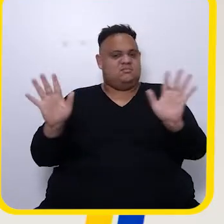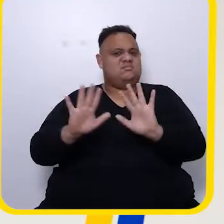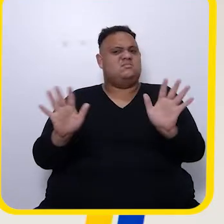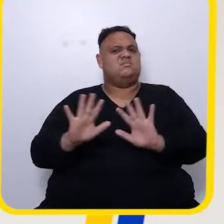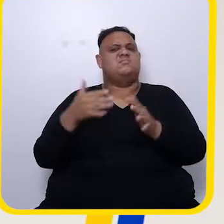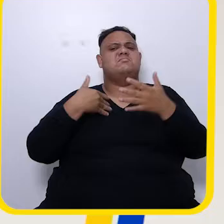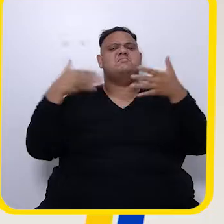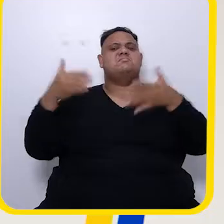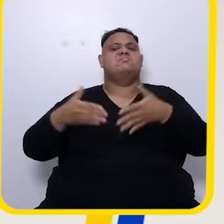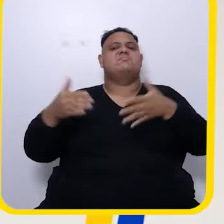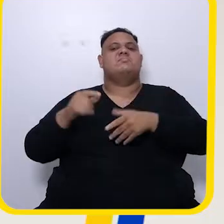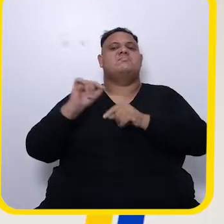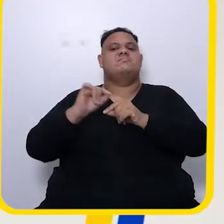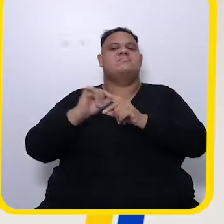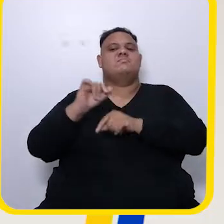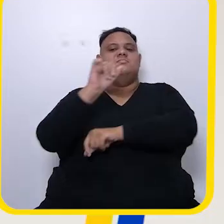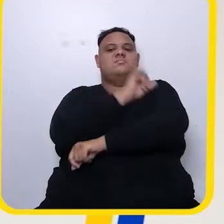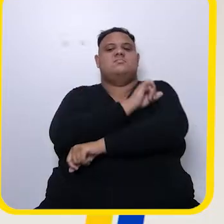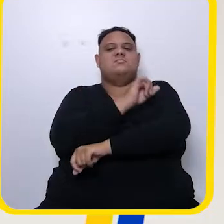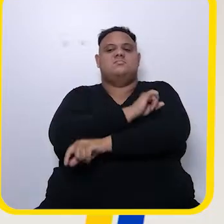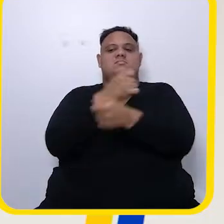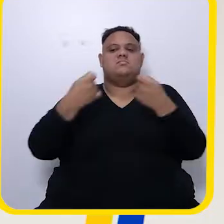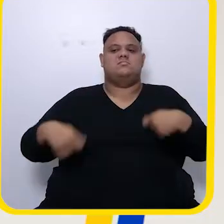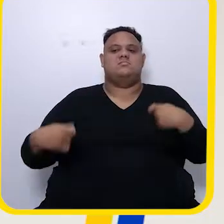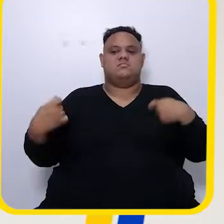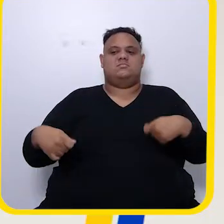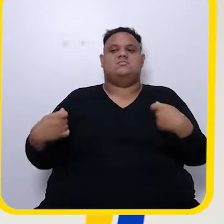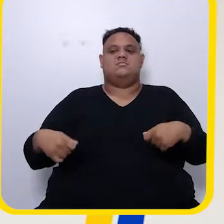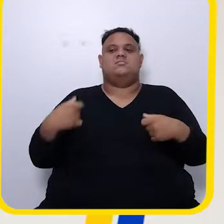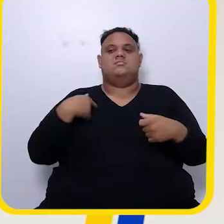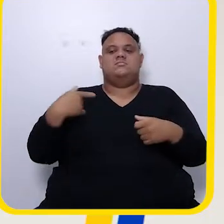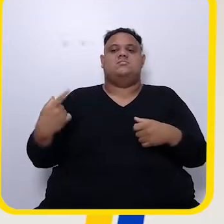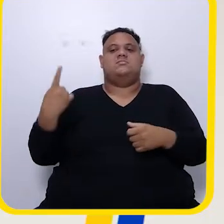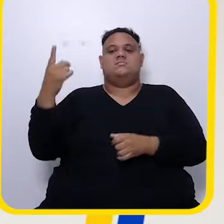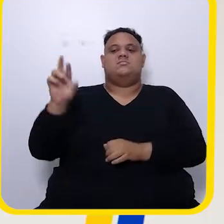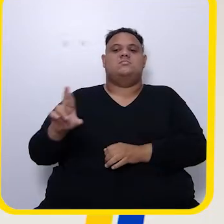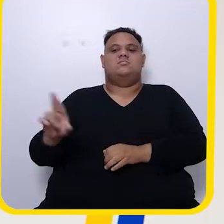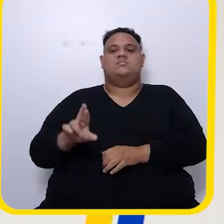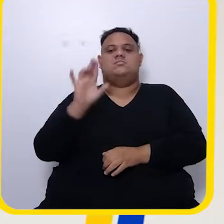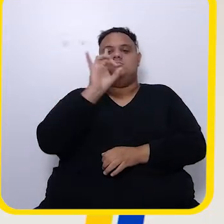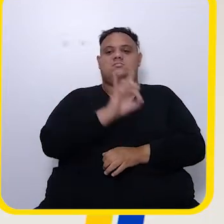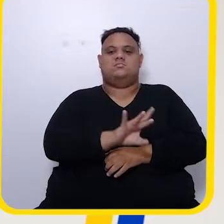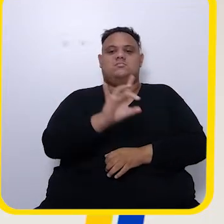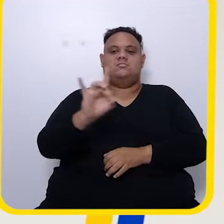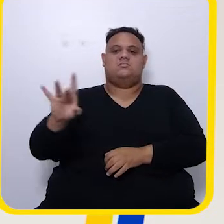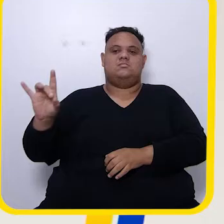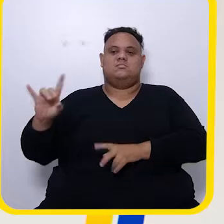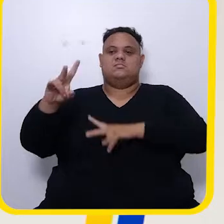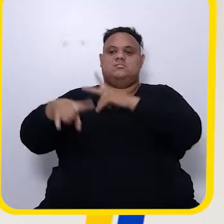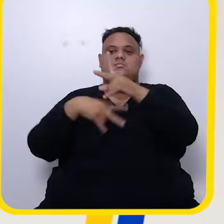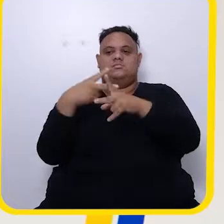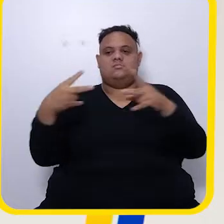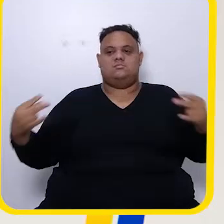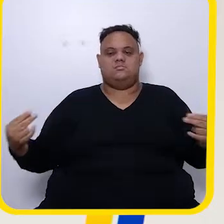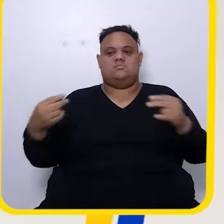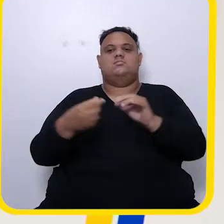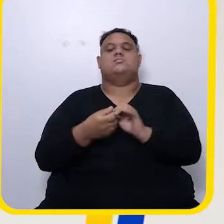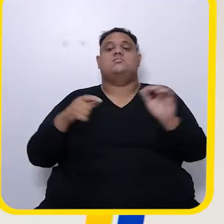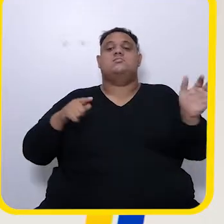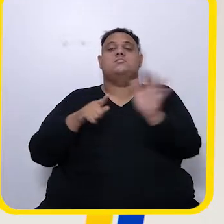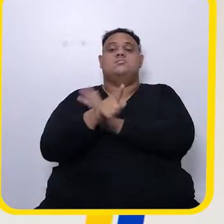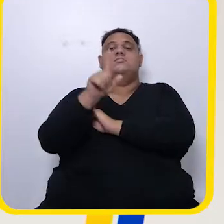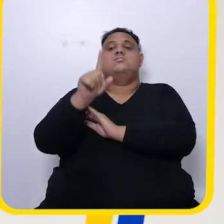que fez com que os alunos restantes precisassem dar mais R$ 1, cada um, para comprar o presente. Pergunta